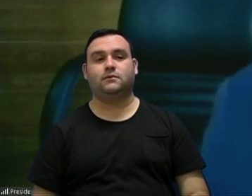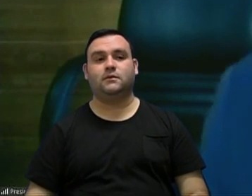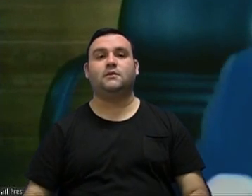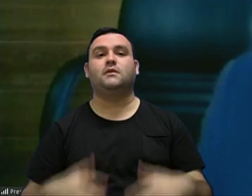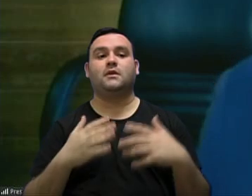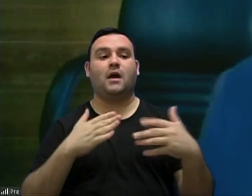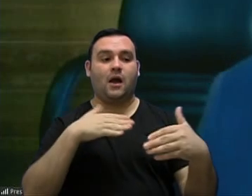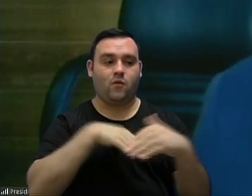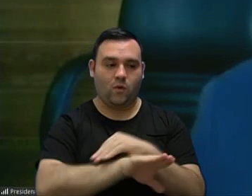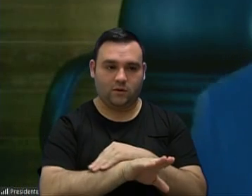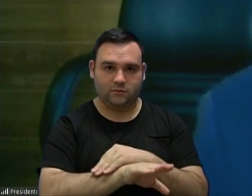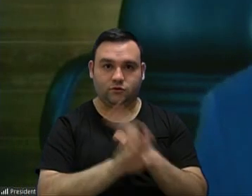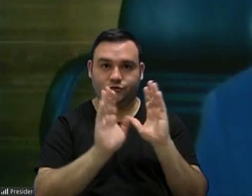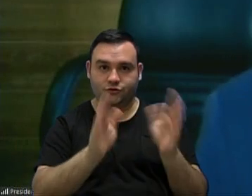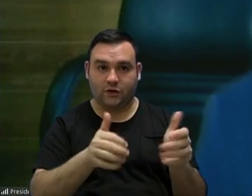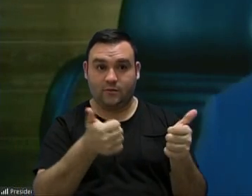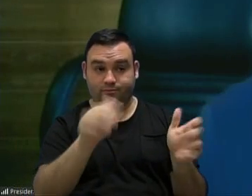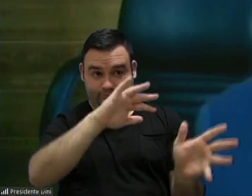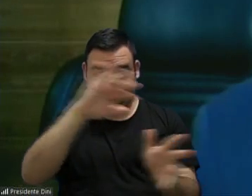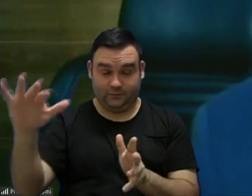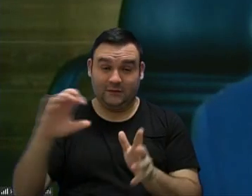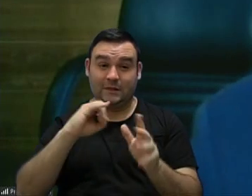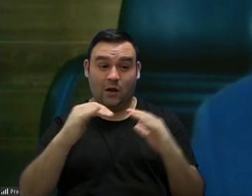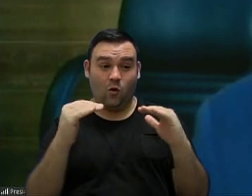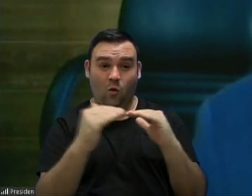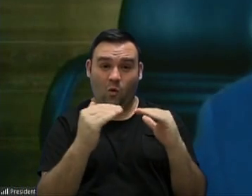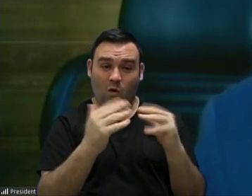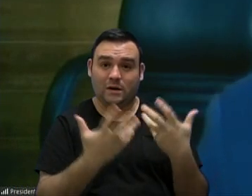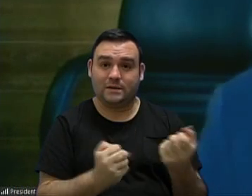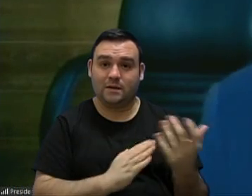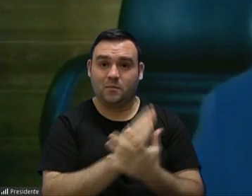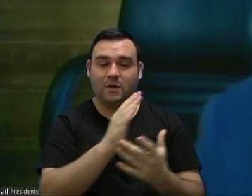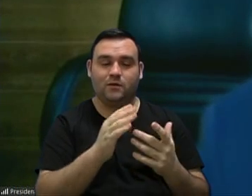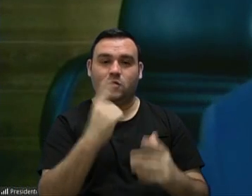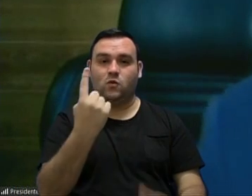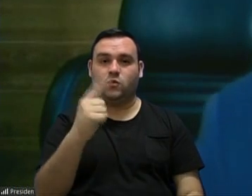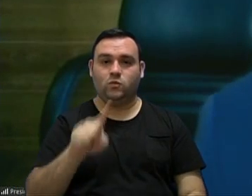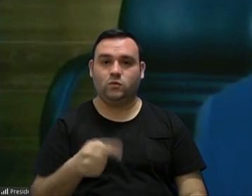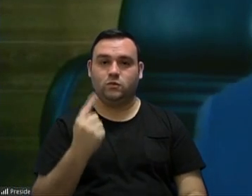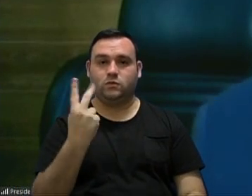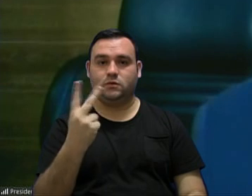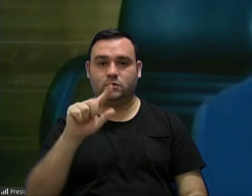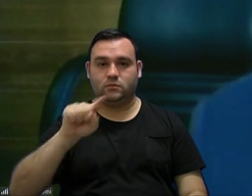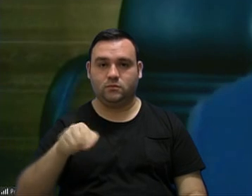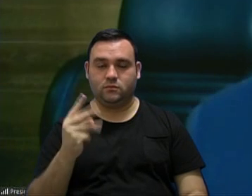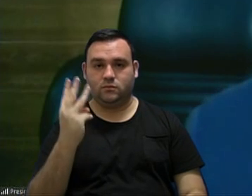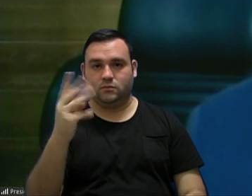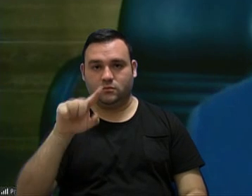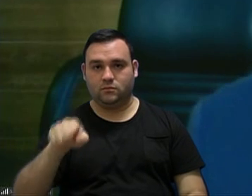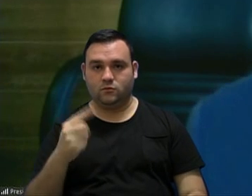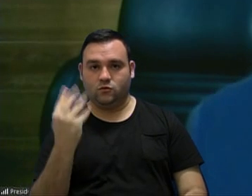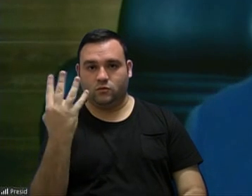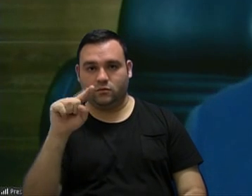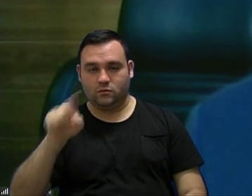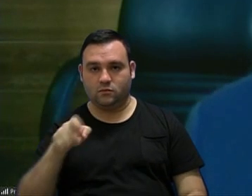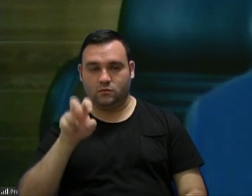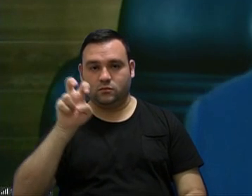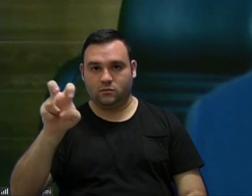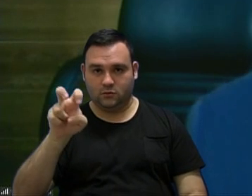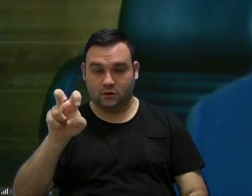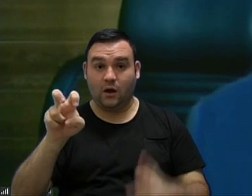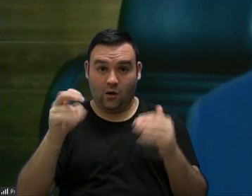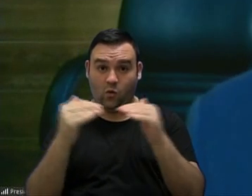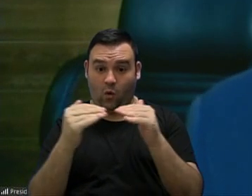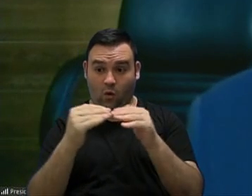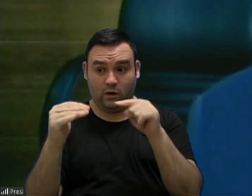Está arquivada. Os vereadores que concordam com a aprovação das emendas 1, 2, 3, 4 e